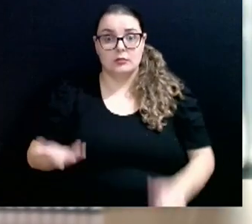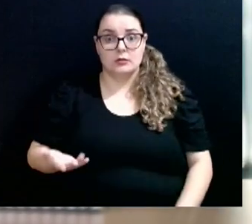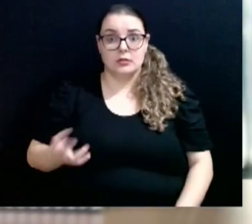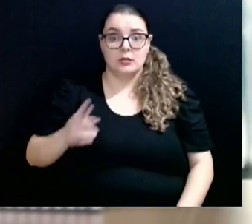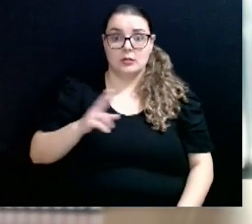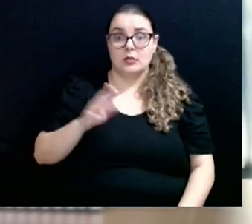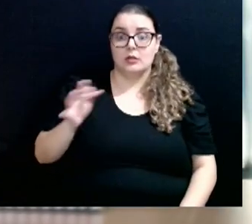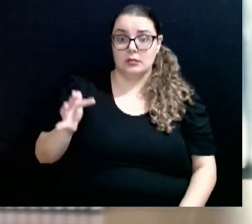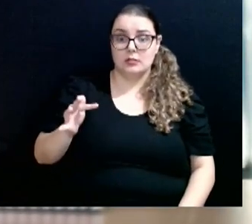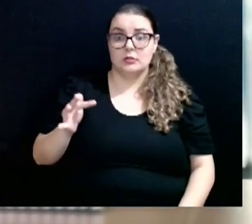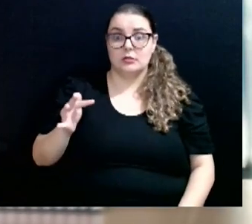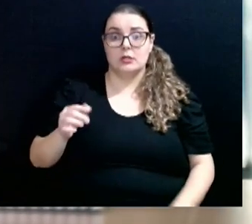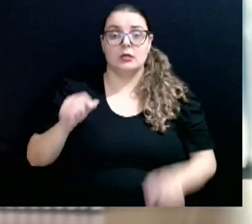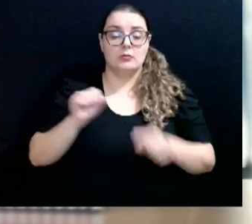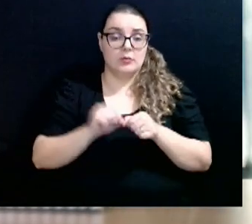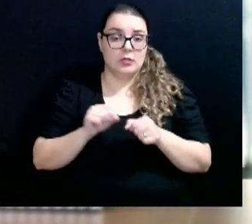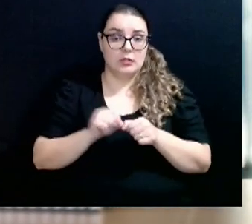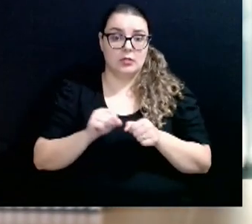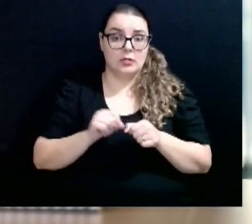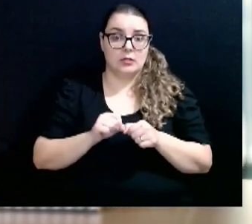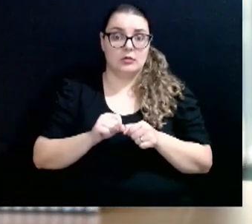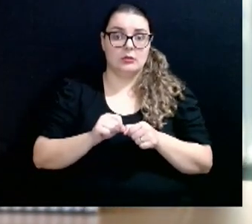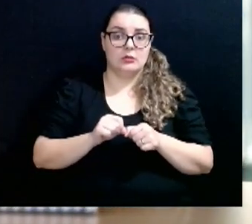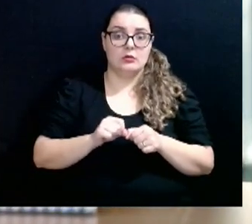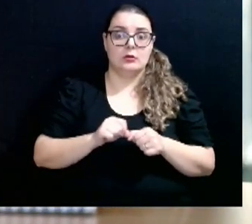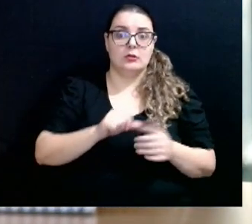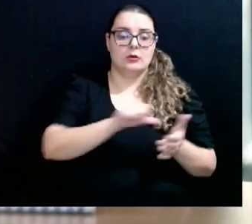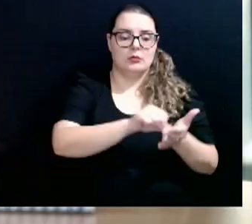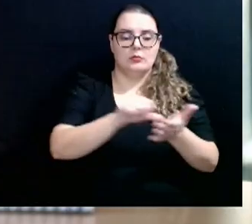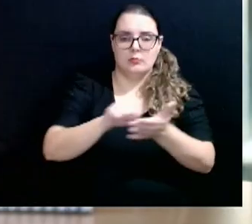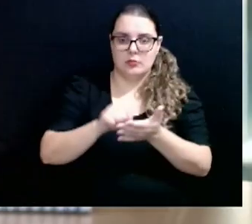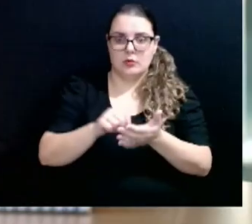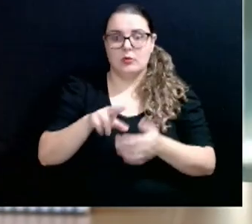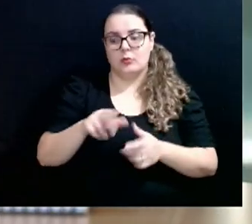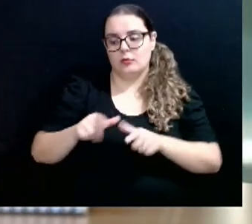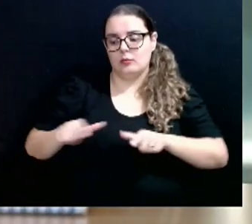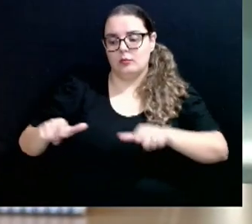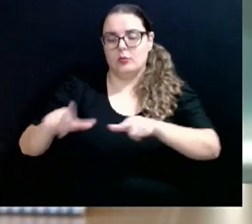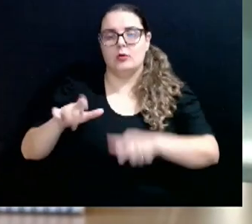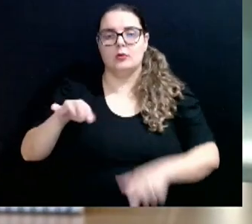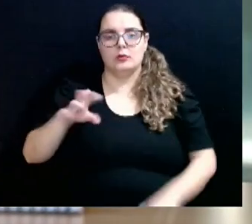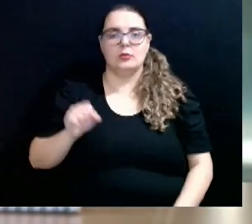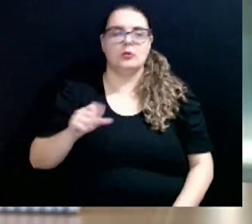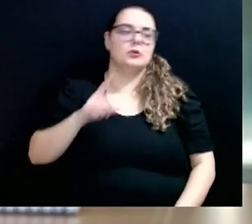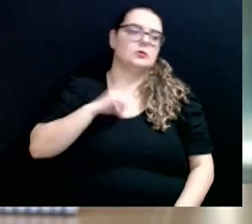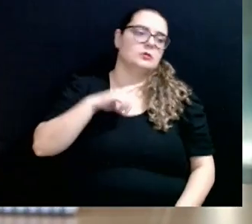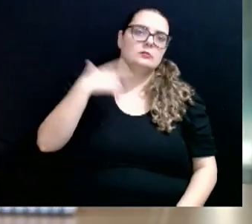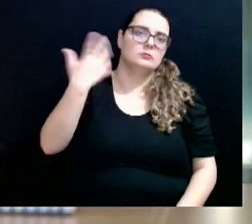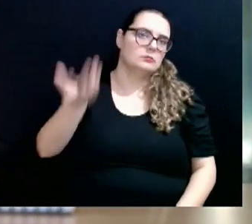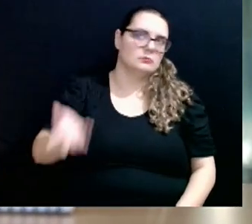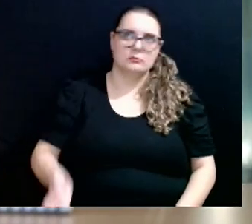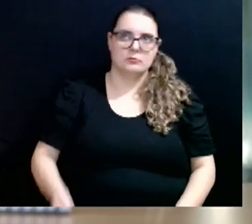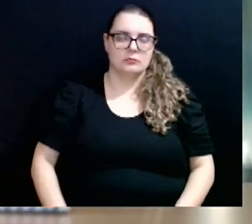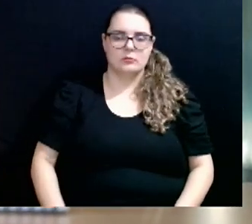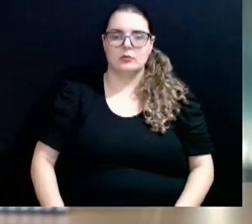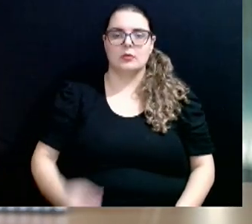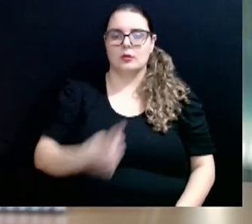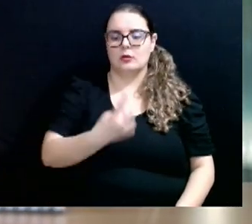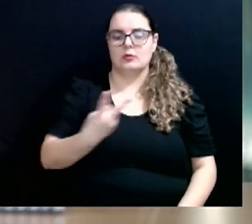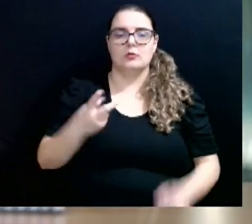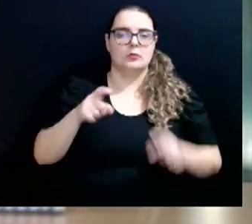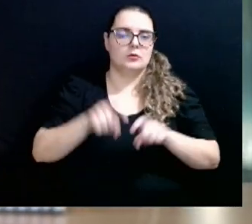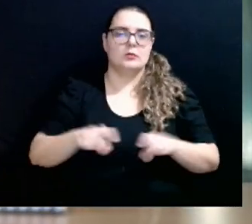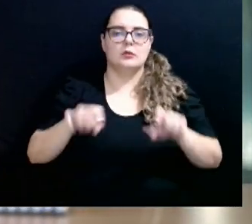faz por unidade ou por lotes. Então é um lote que tem lá 12 computadores,